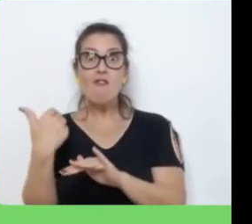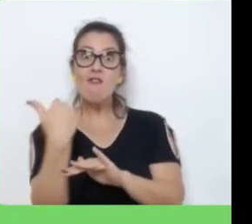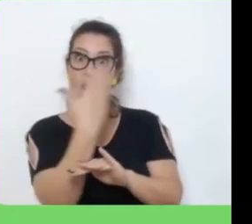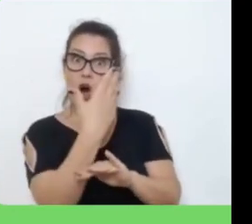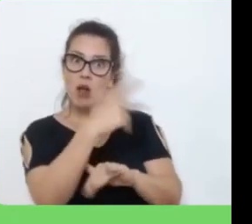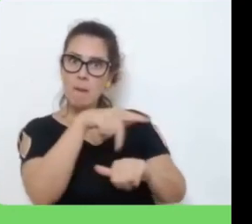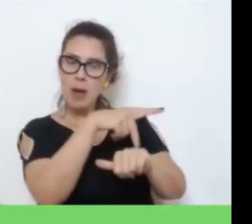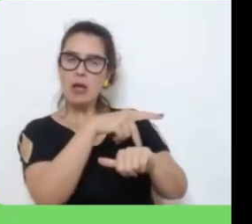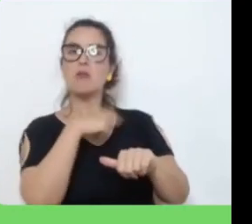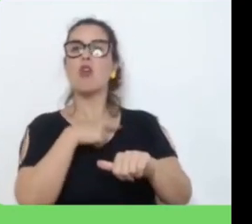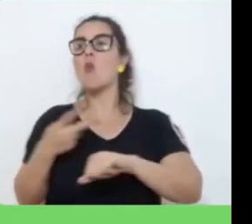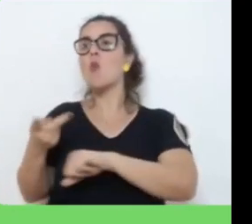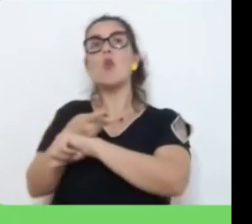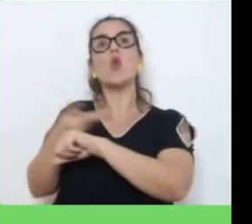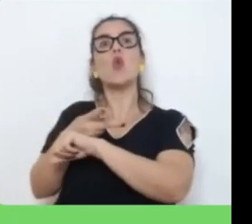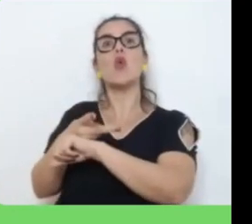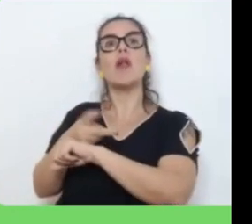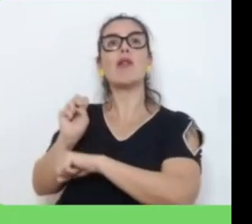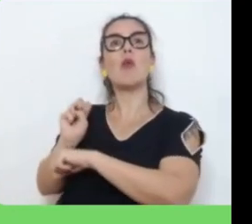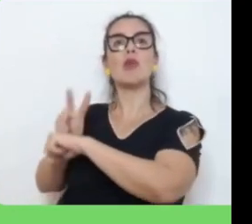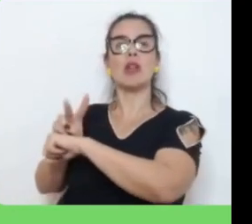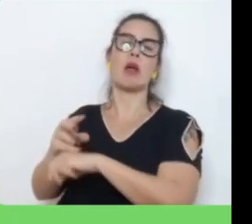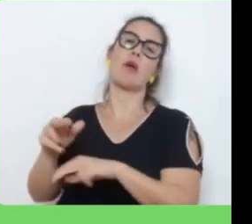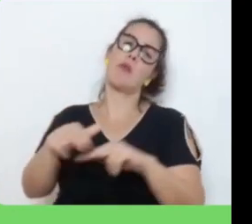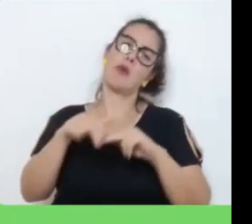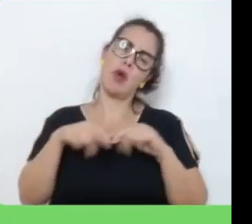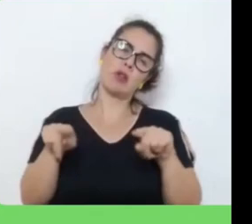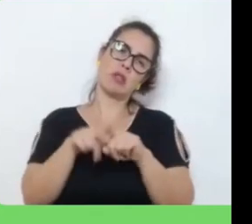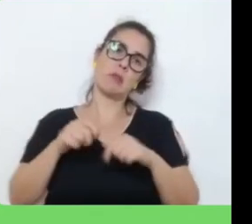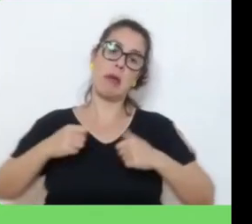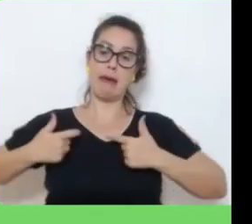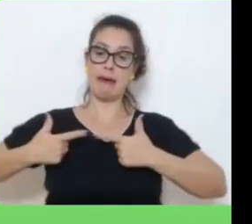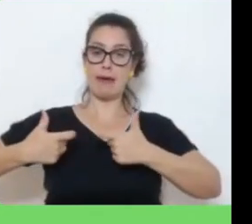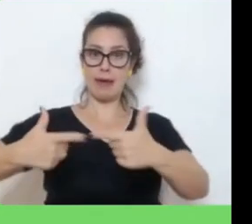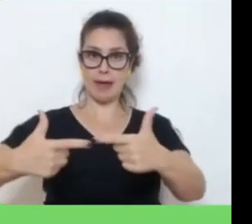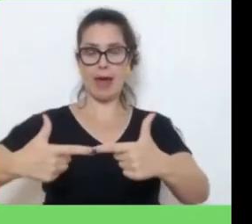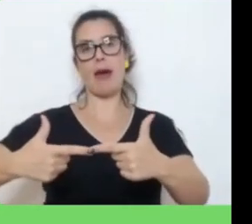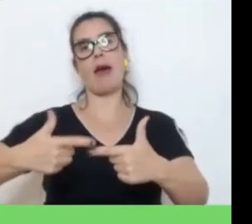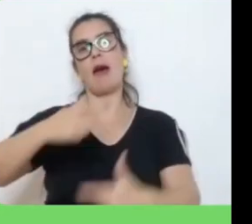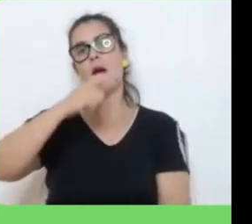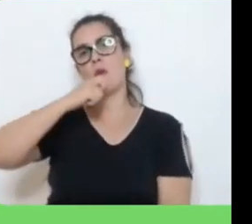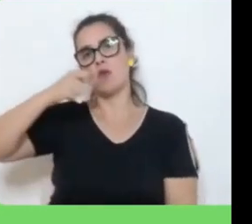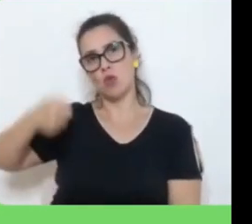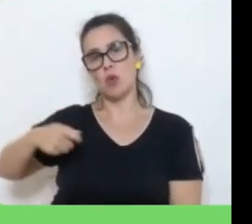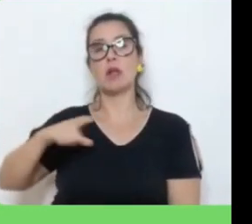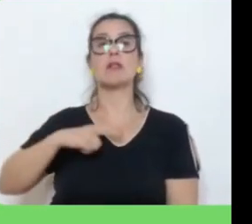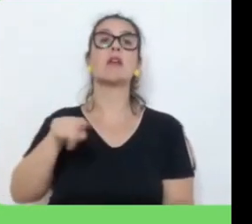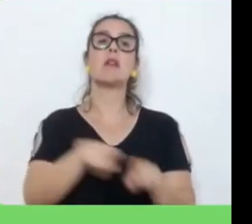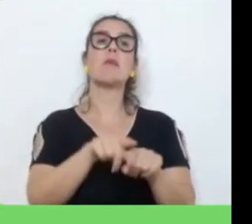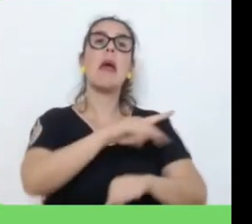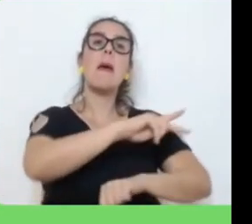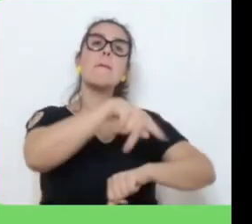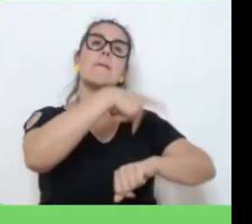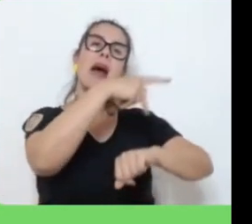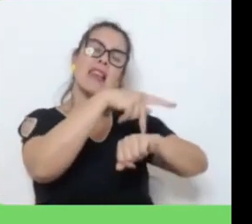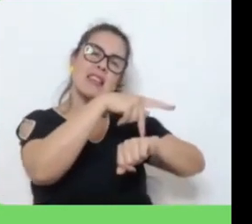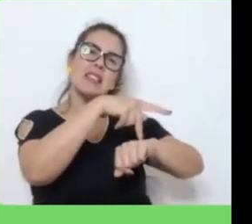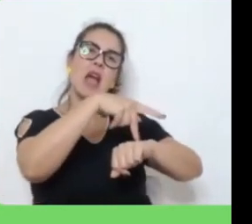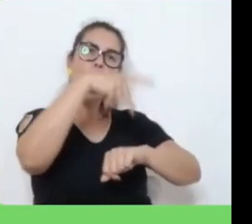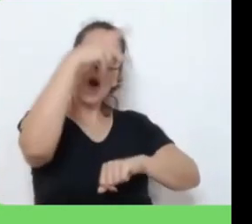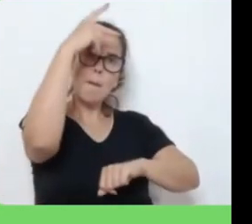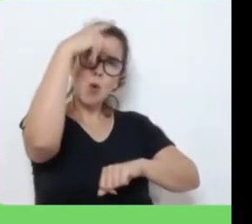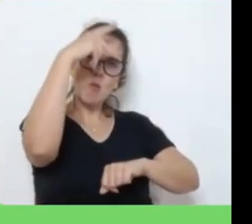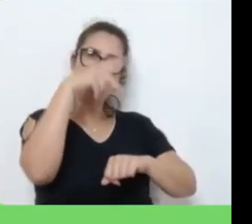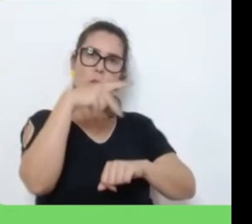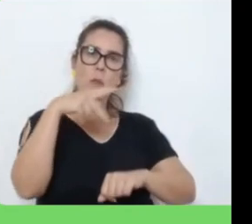noem cenário também por causa da da Ucrânia da guerra da Ucrânia né ali do lado tem a Polônia que é um forte polo de desenvolvimento